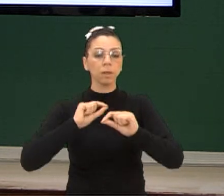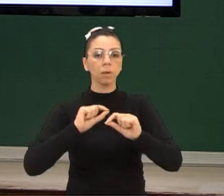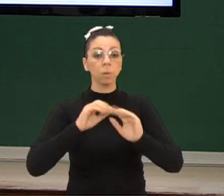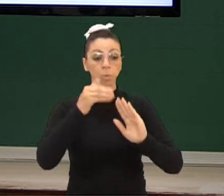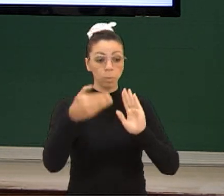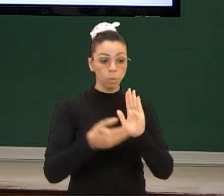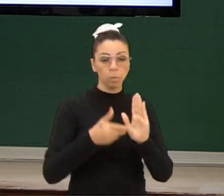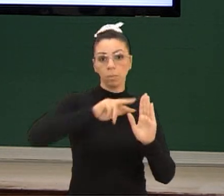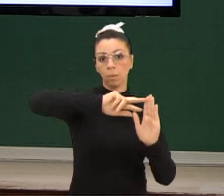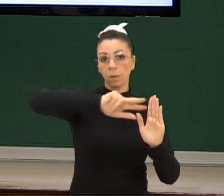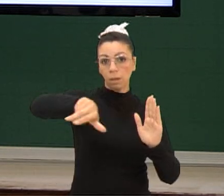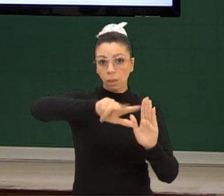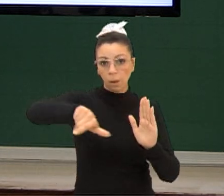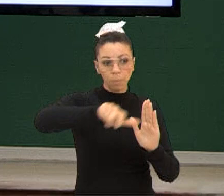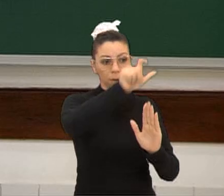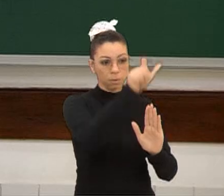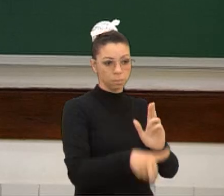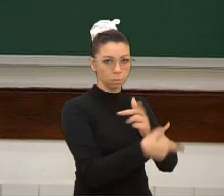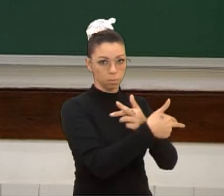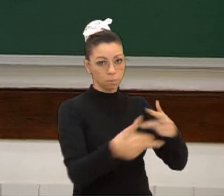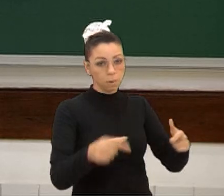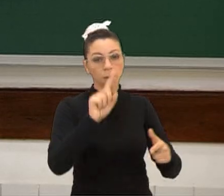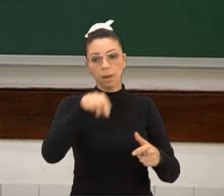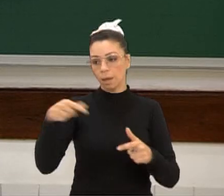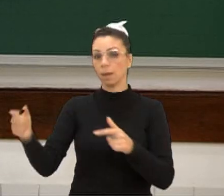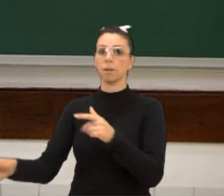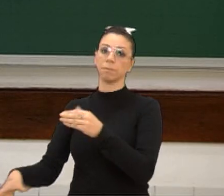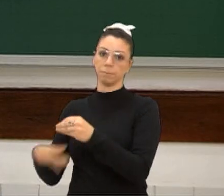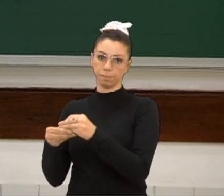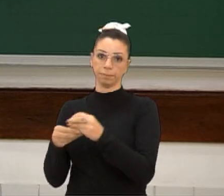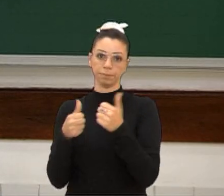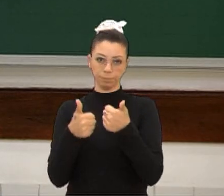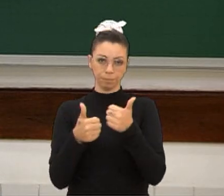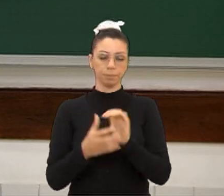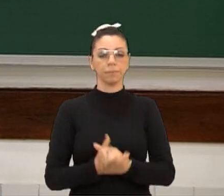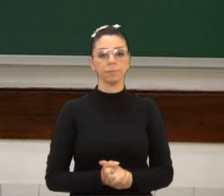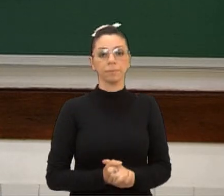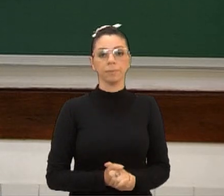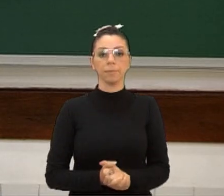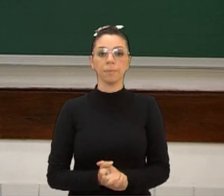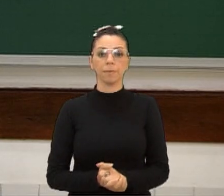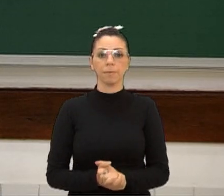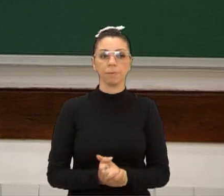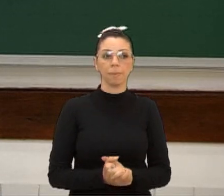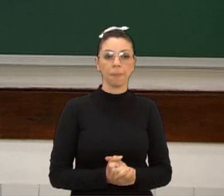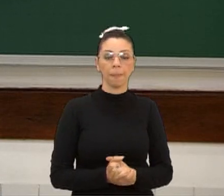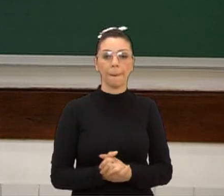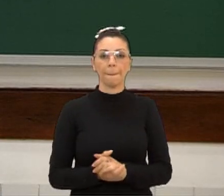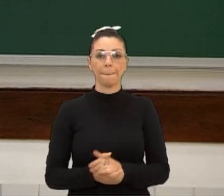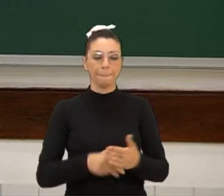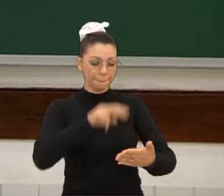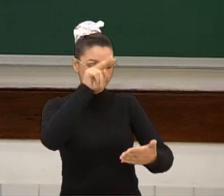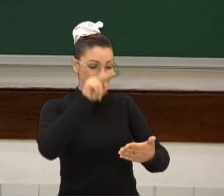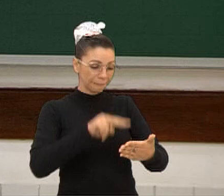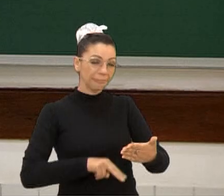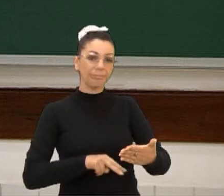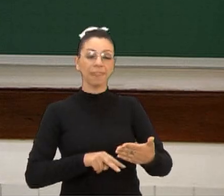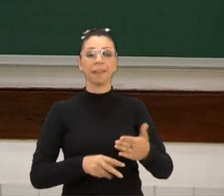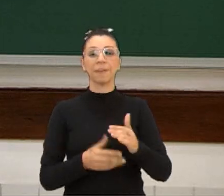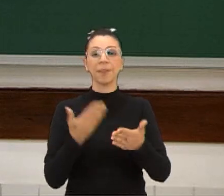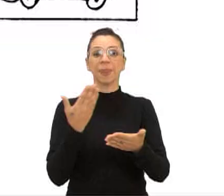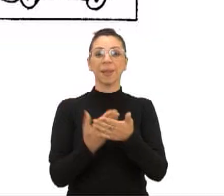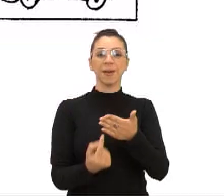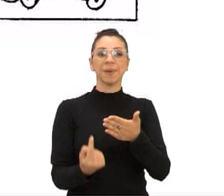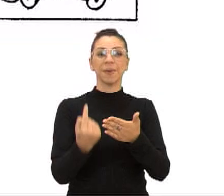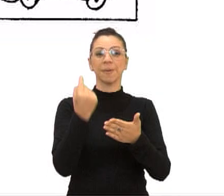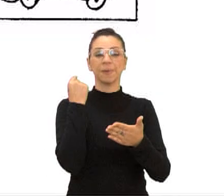ser o quê? Vai ser predicado. Continuando, falando sobre leitura. Na aula anterior, eu